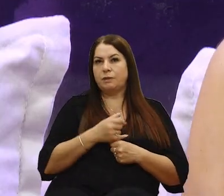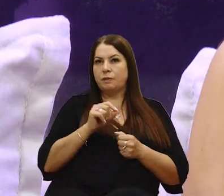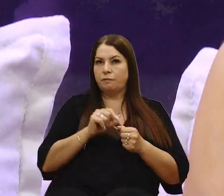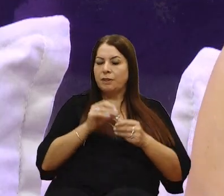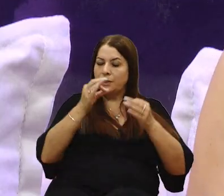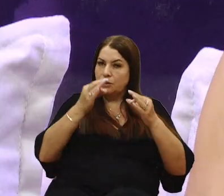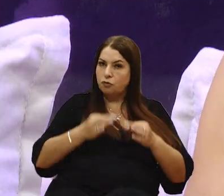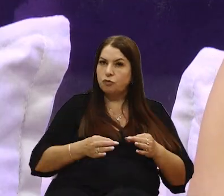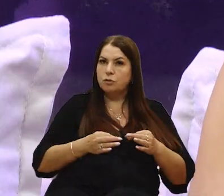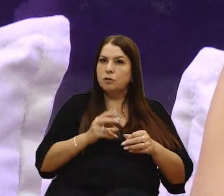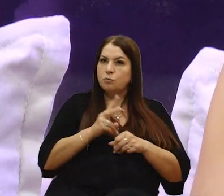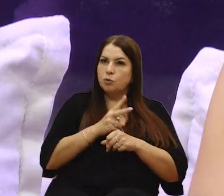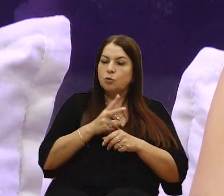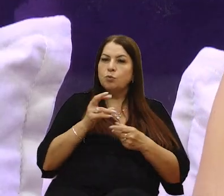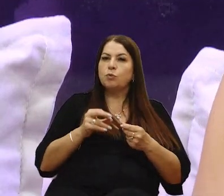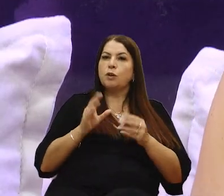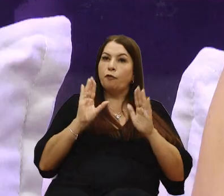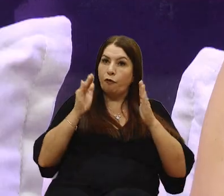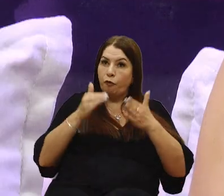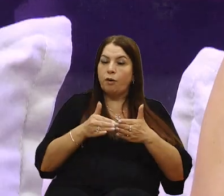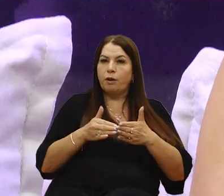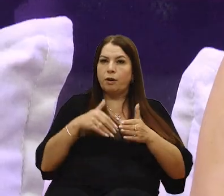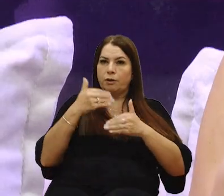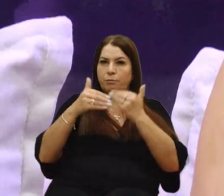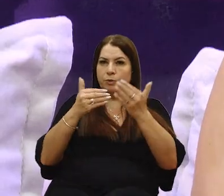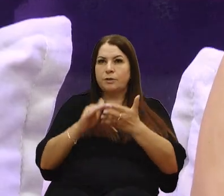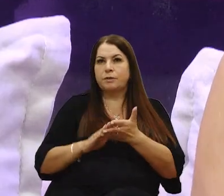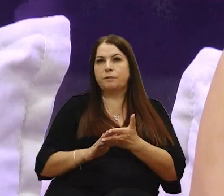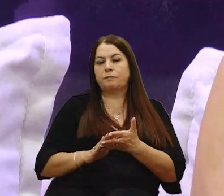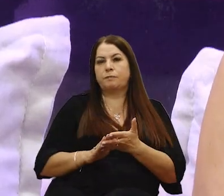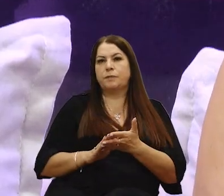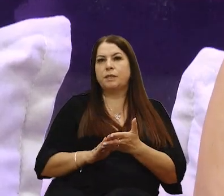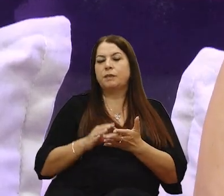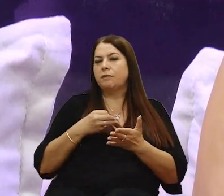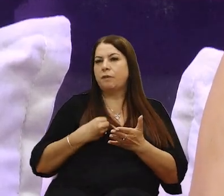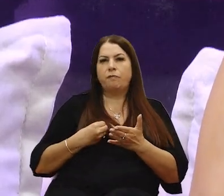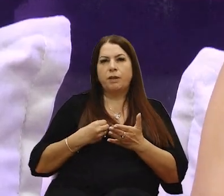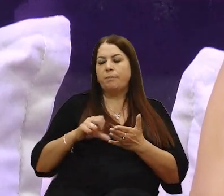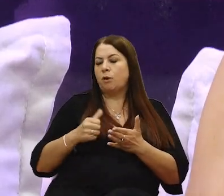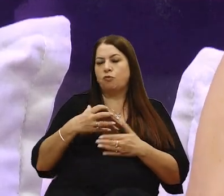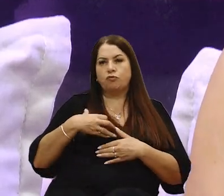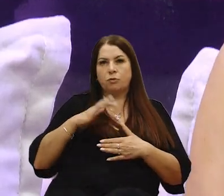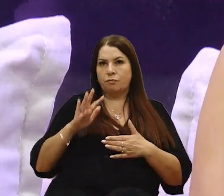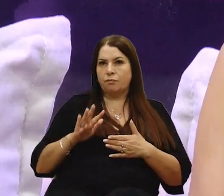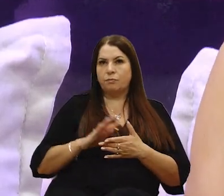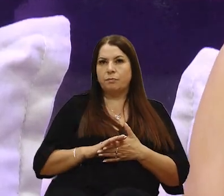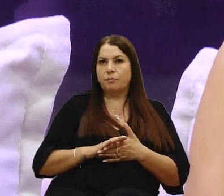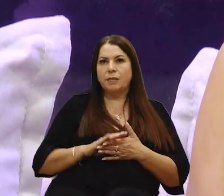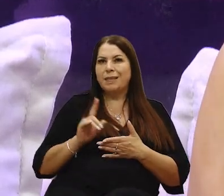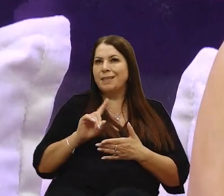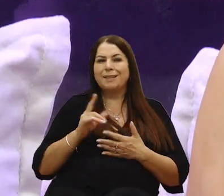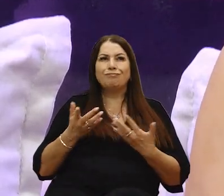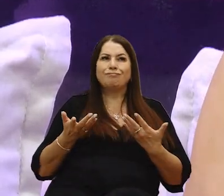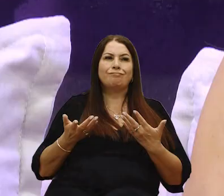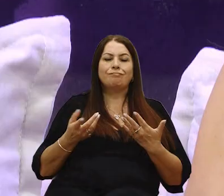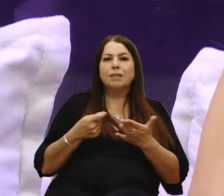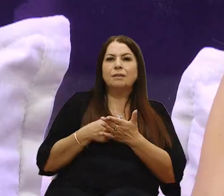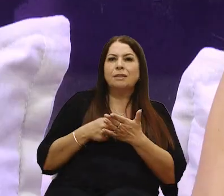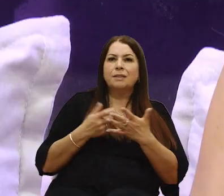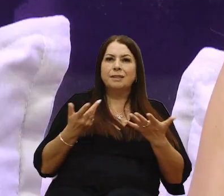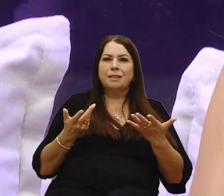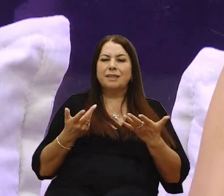aquilo que for passado. Faz certinho, sabe? Procura mesmo focar no processo e viver ele da melhor forma,